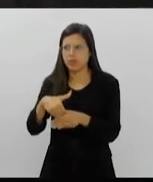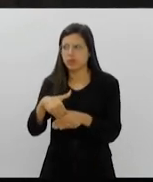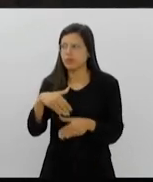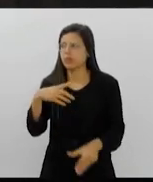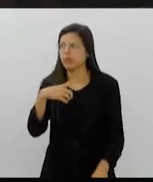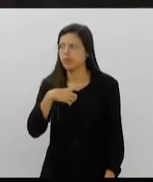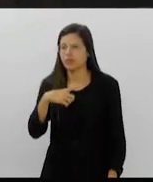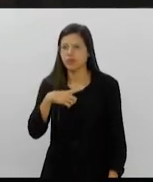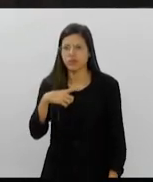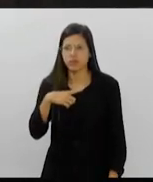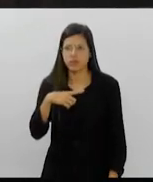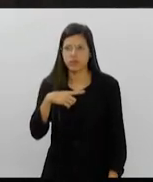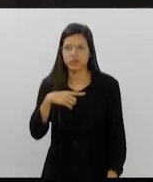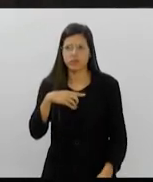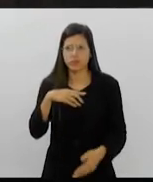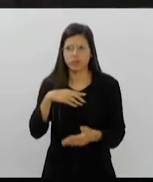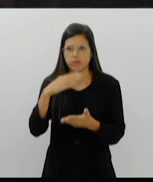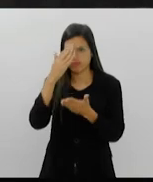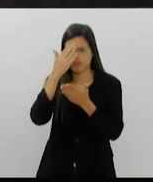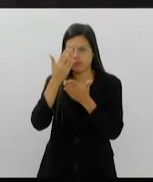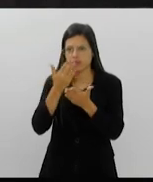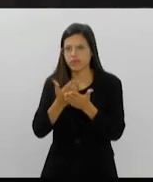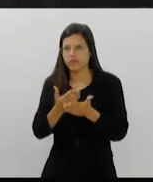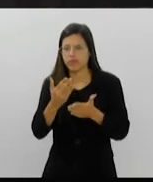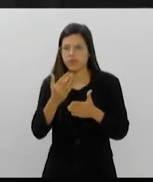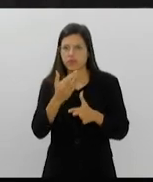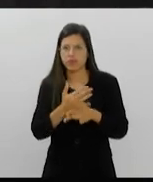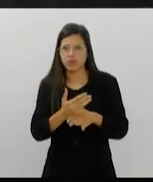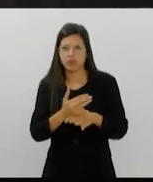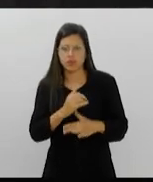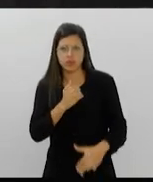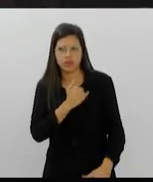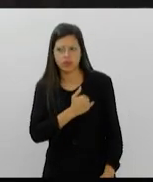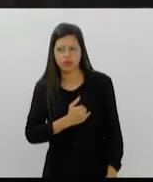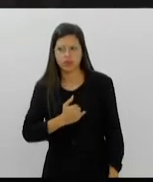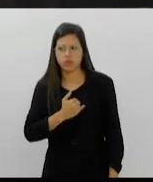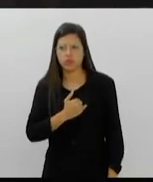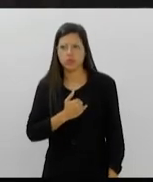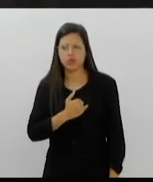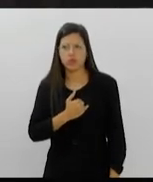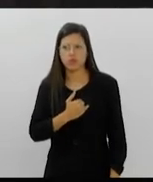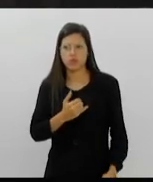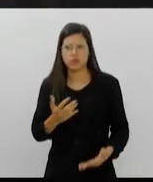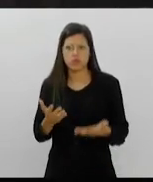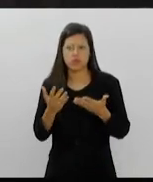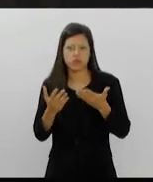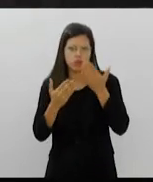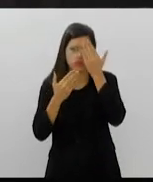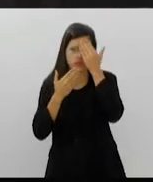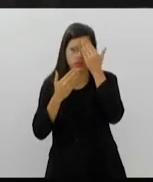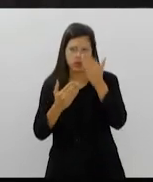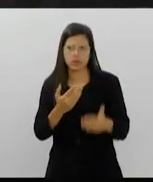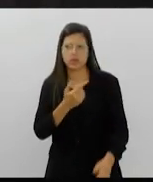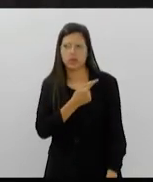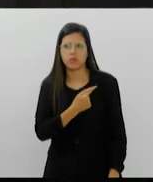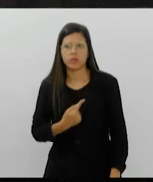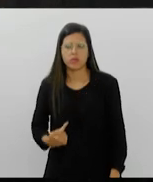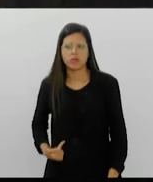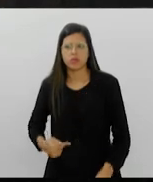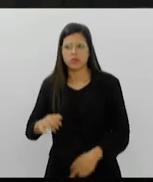confiança na minha cidade de São João de Meriti. Quero aqui agradecer ao governador do